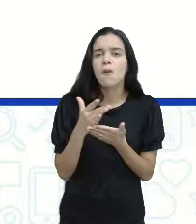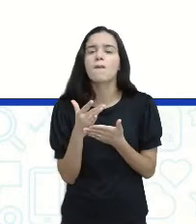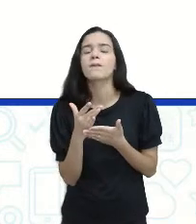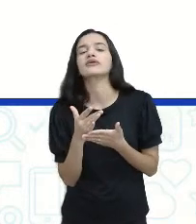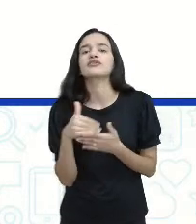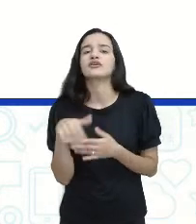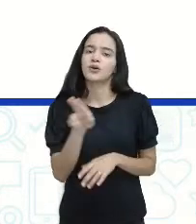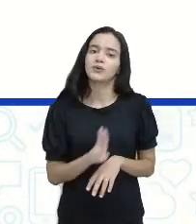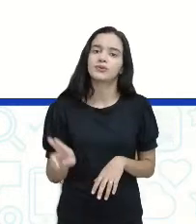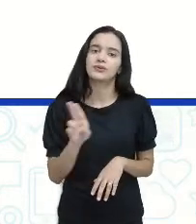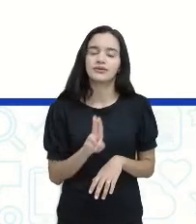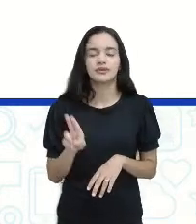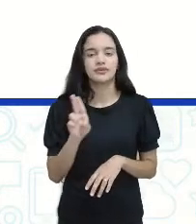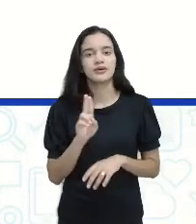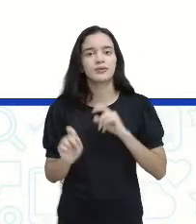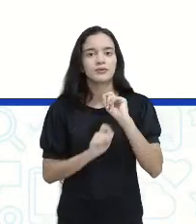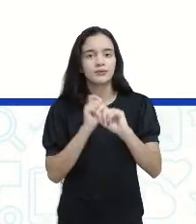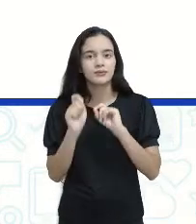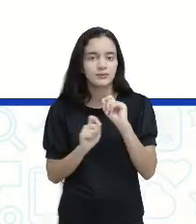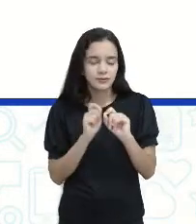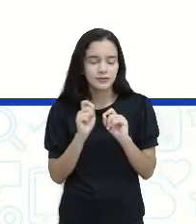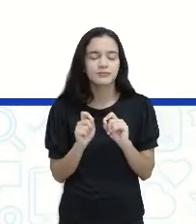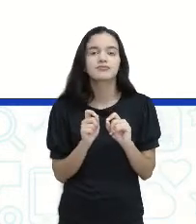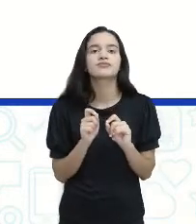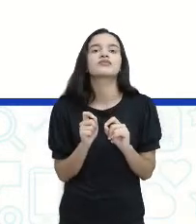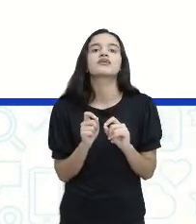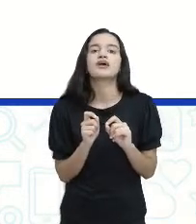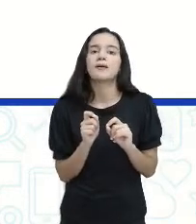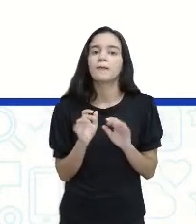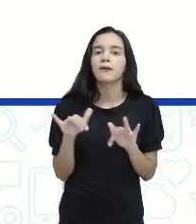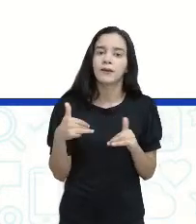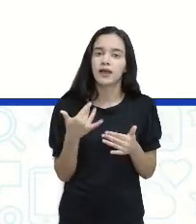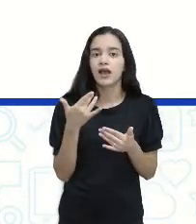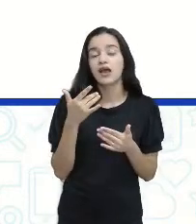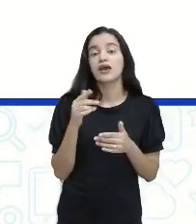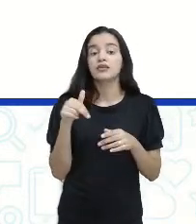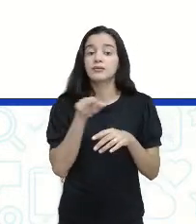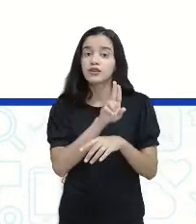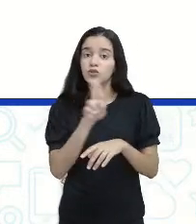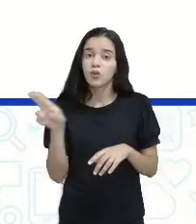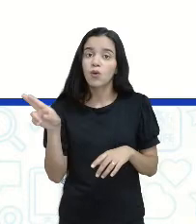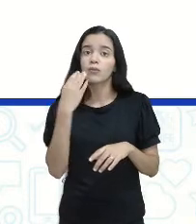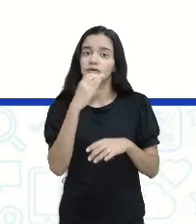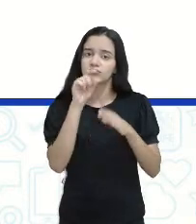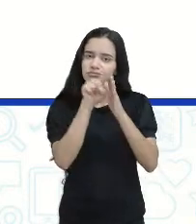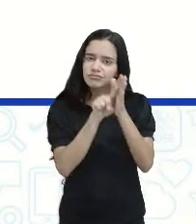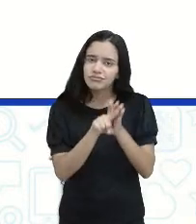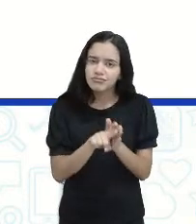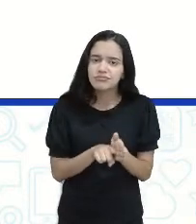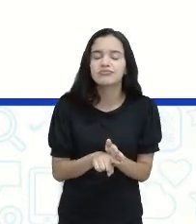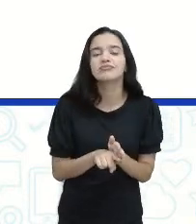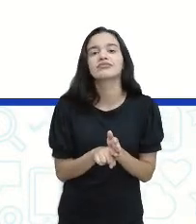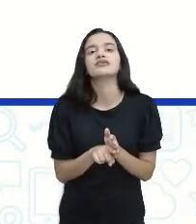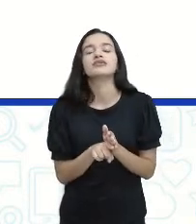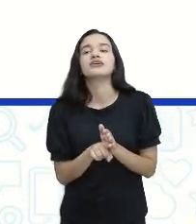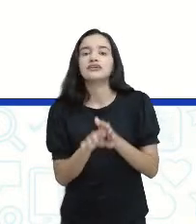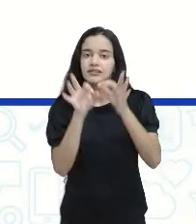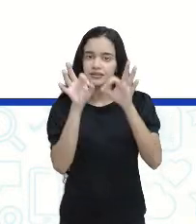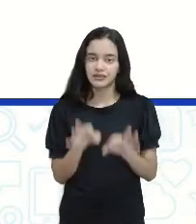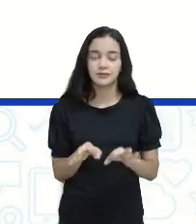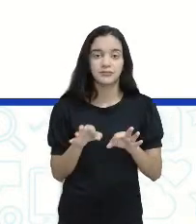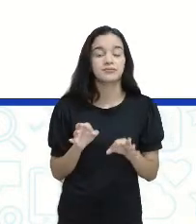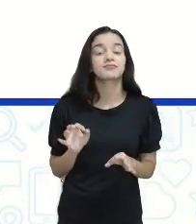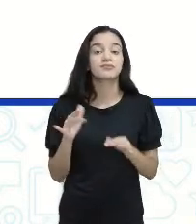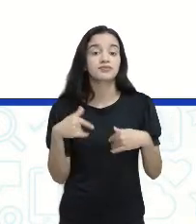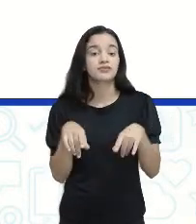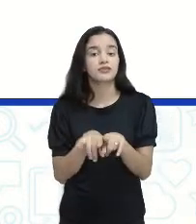a utilizar o latim, que é essa língua morta, para determinar também nomes científicos, né, que são binômios, tá certo? Nomes